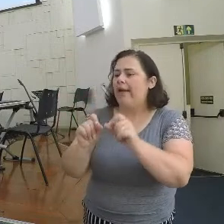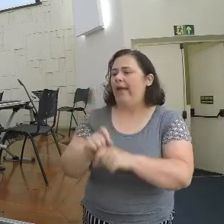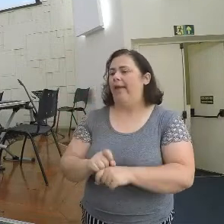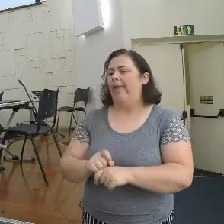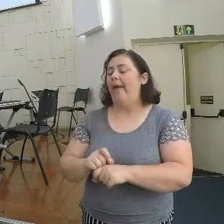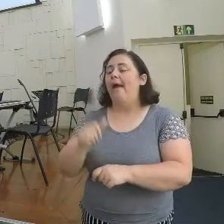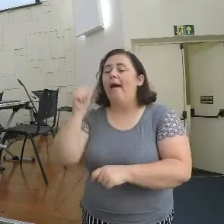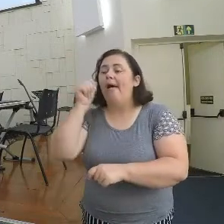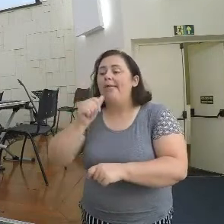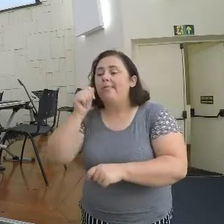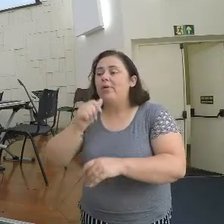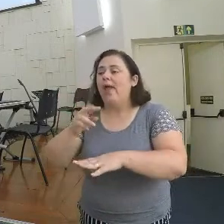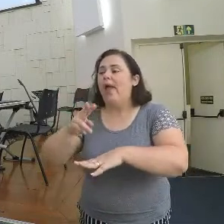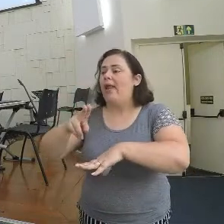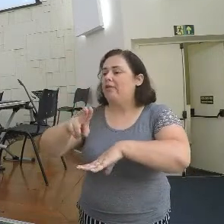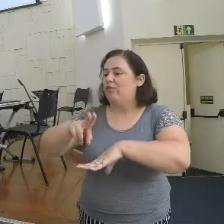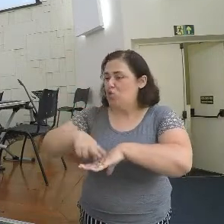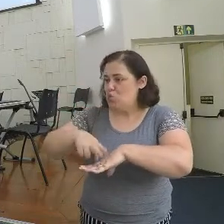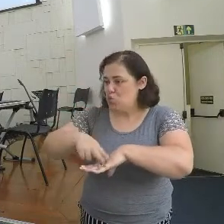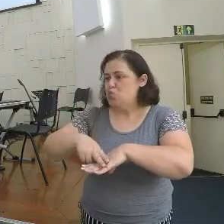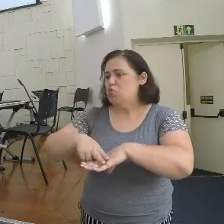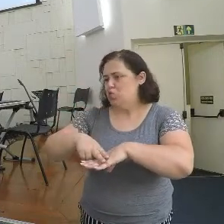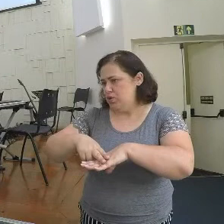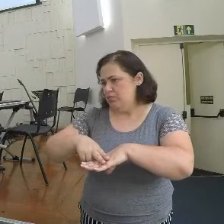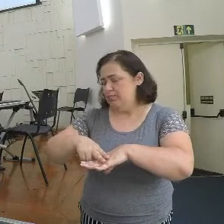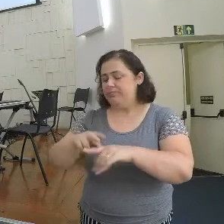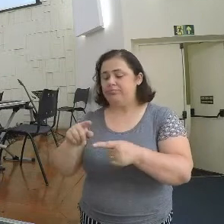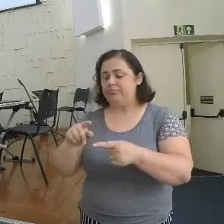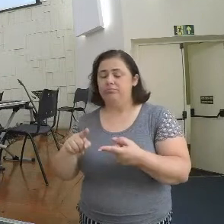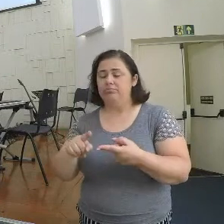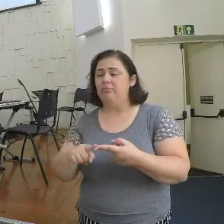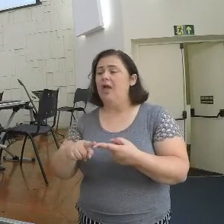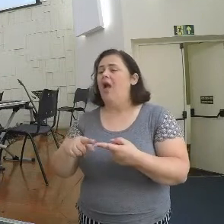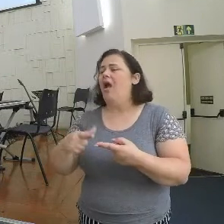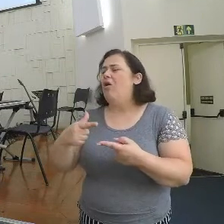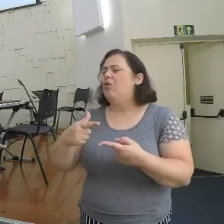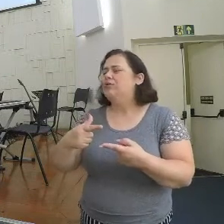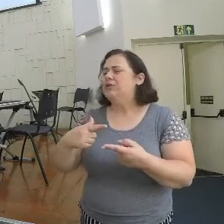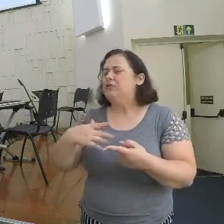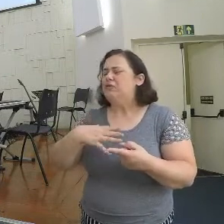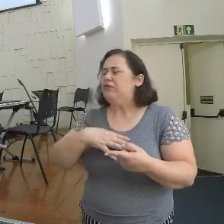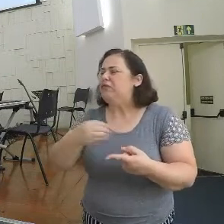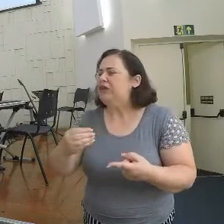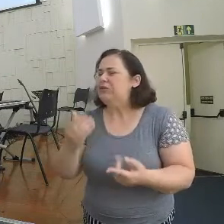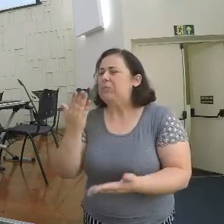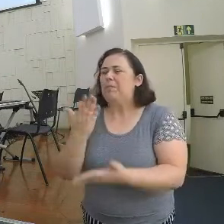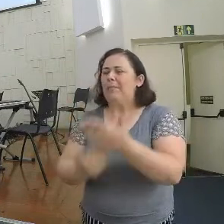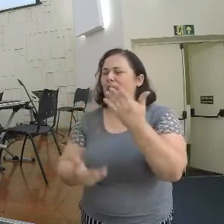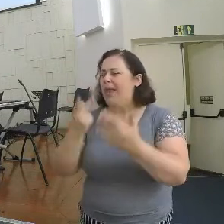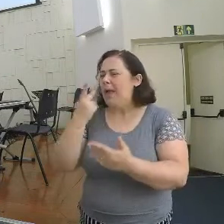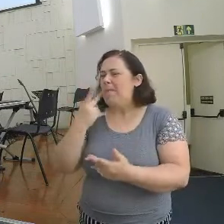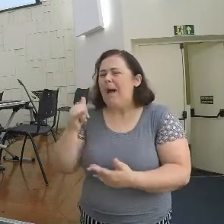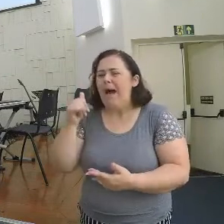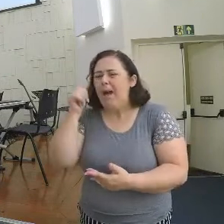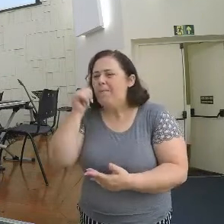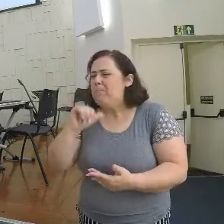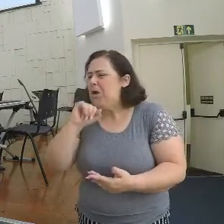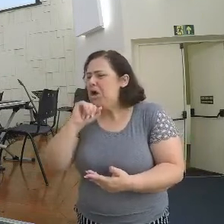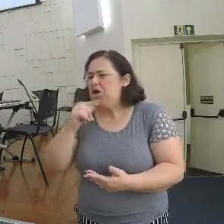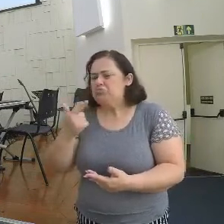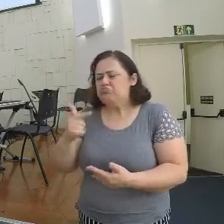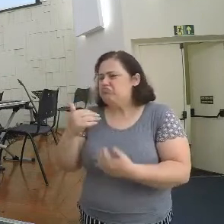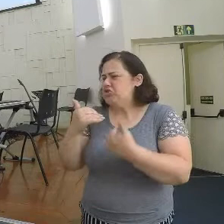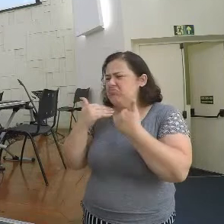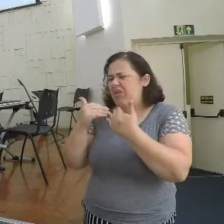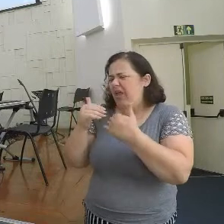órfãos, viúvas e estrangeiros. A palavra de Deus como é divina, é também